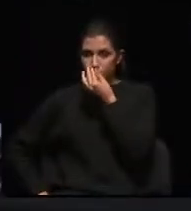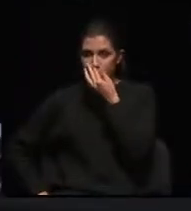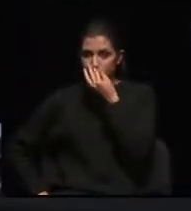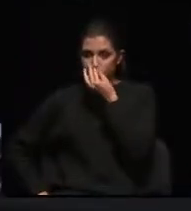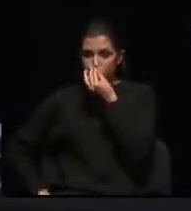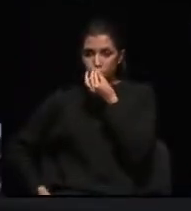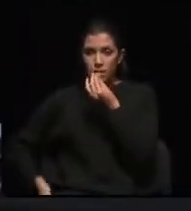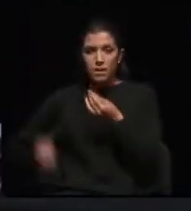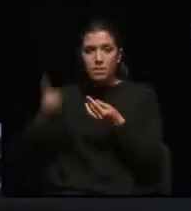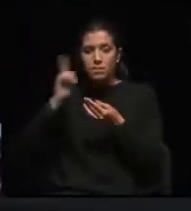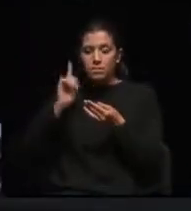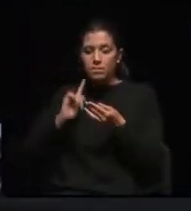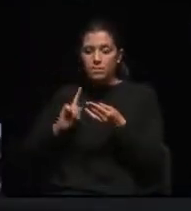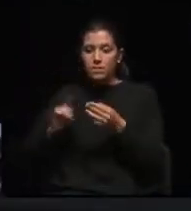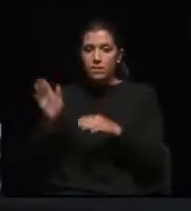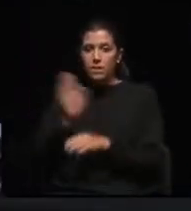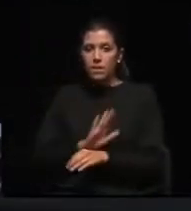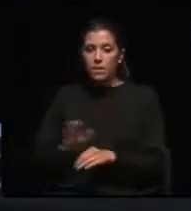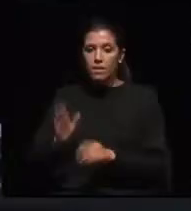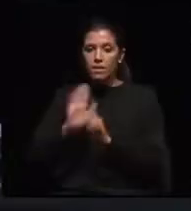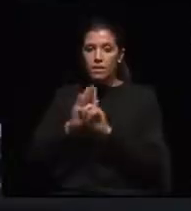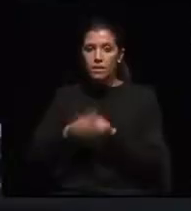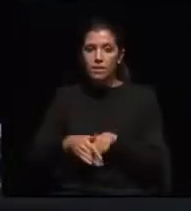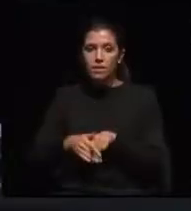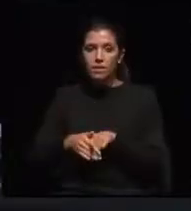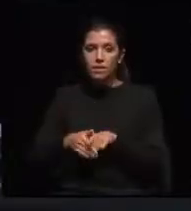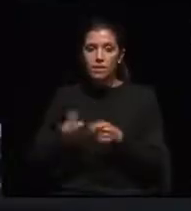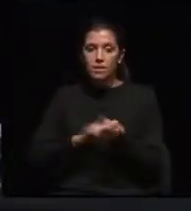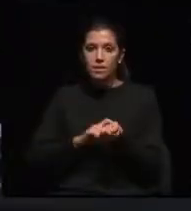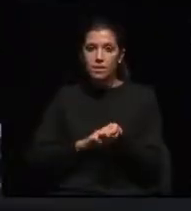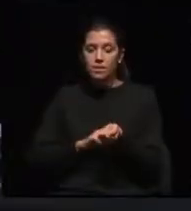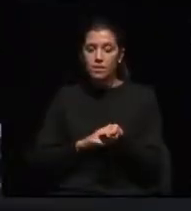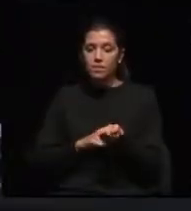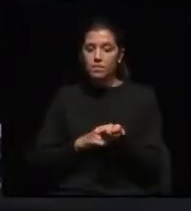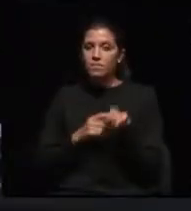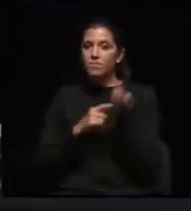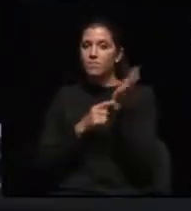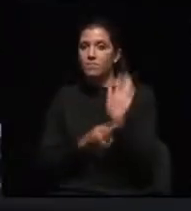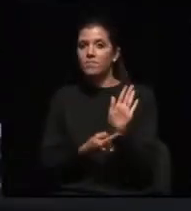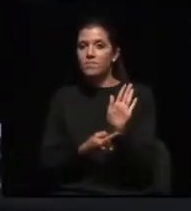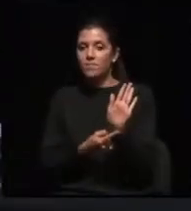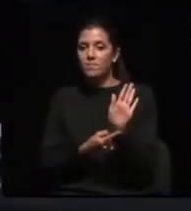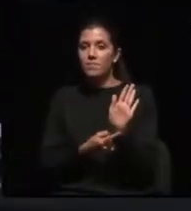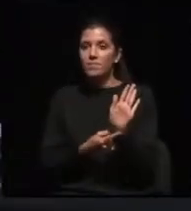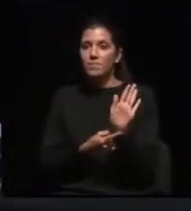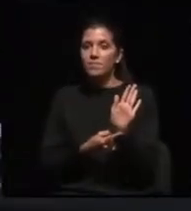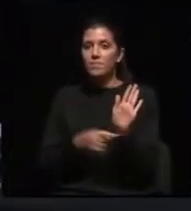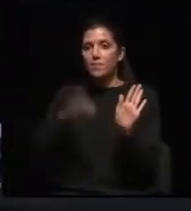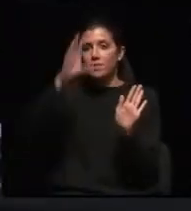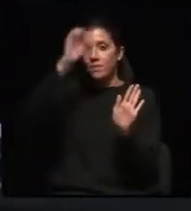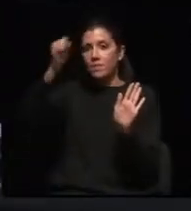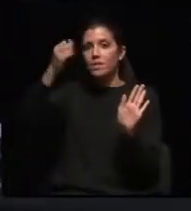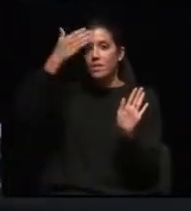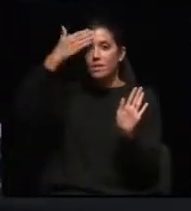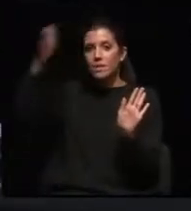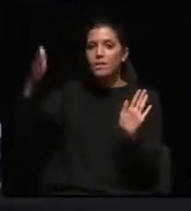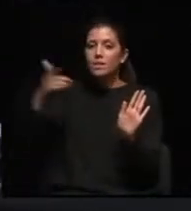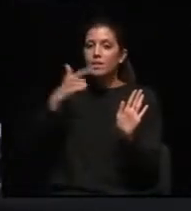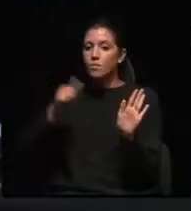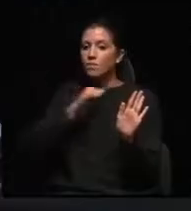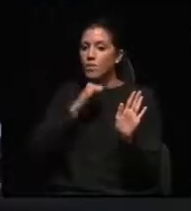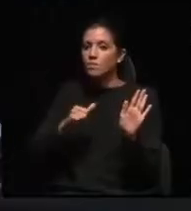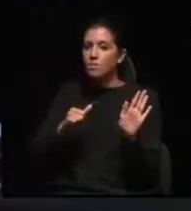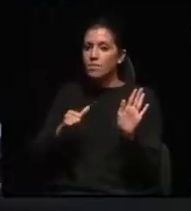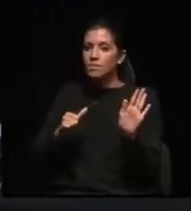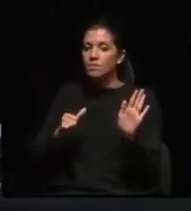Nacional para a Eliminação da Discriminação Racial. Foi dado um sinal evidente que um Estado de Direito Democrático não pode permitir